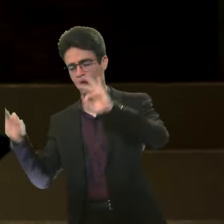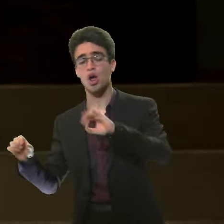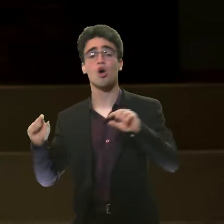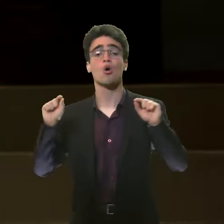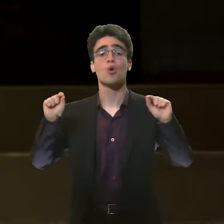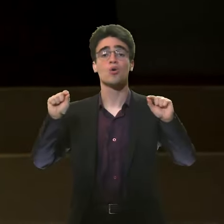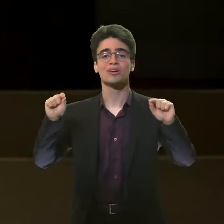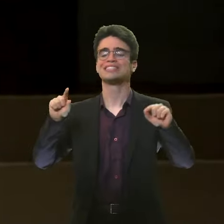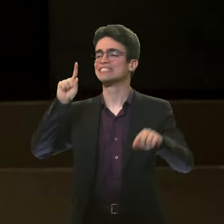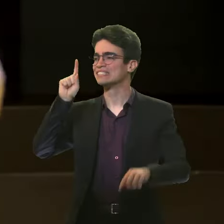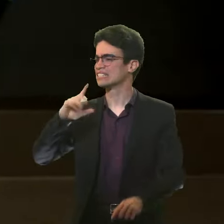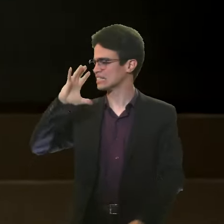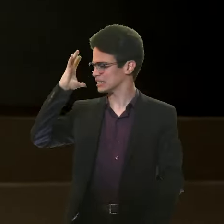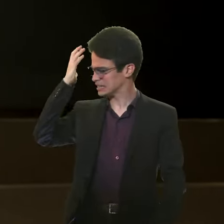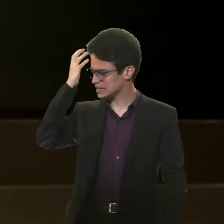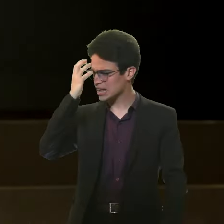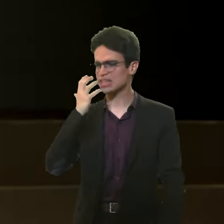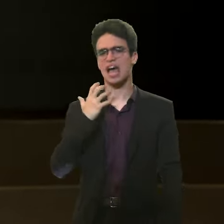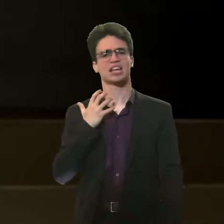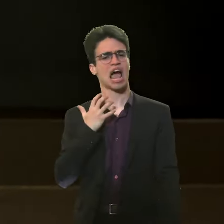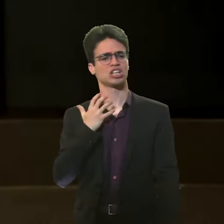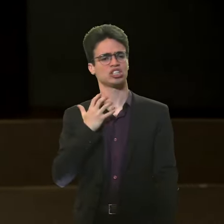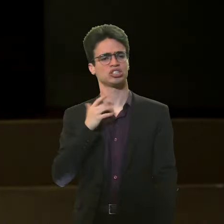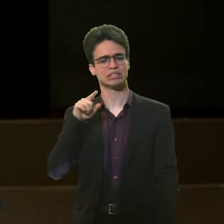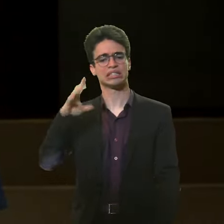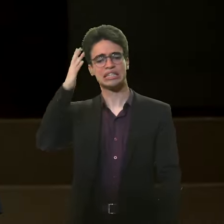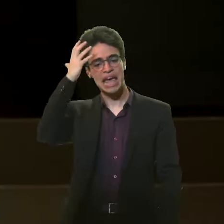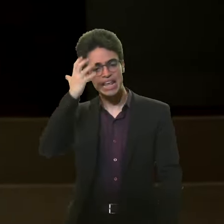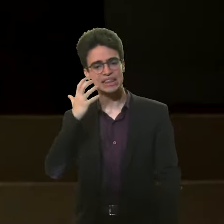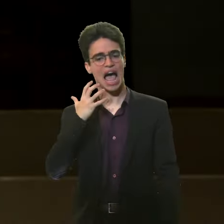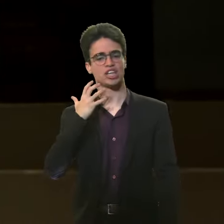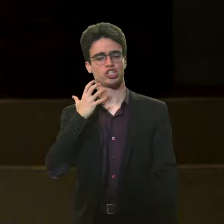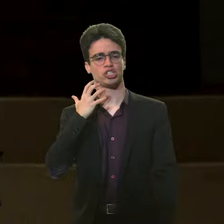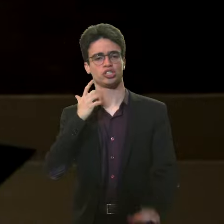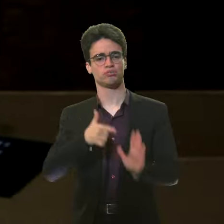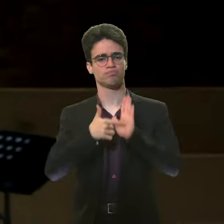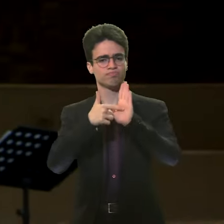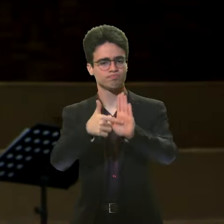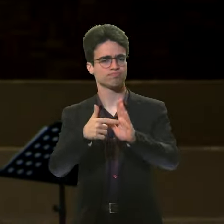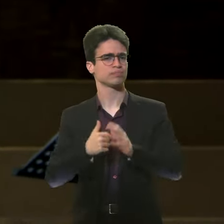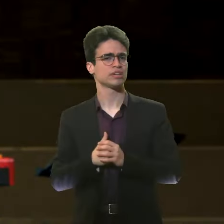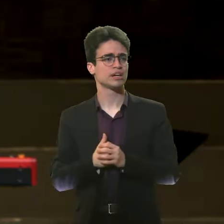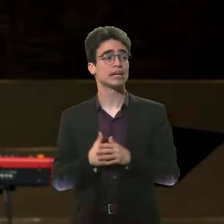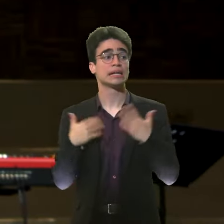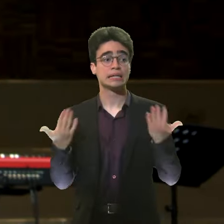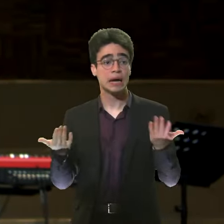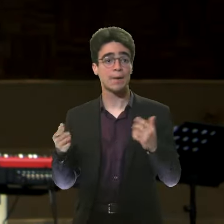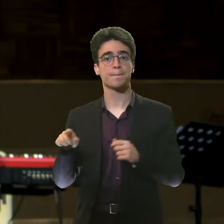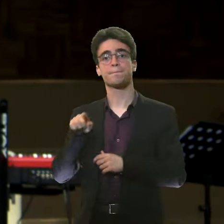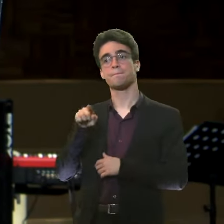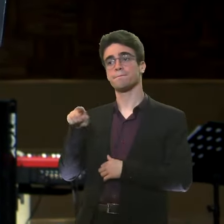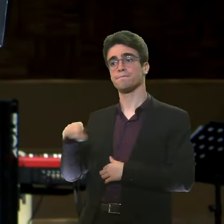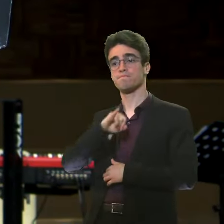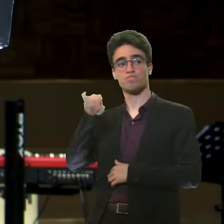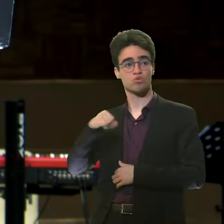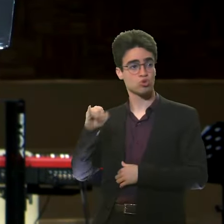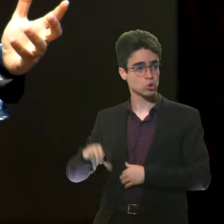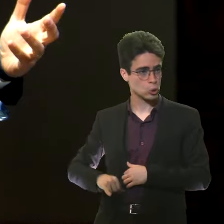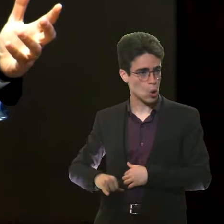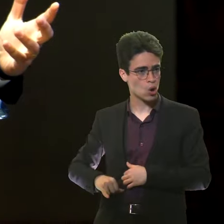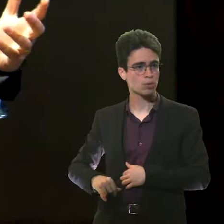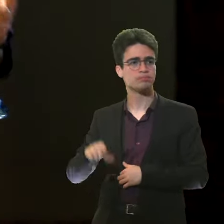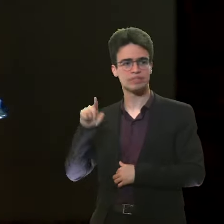Sinceridade no sofrimento. Repete comigo, sinceridade. É interessante porque Jó, ele abre o jogo para